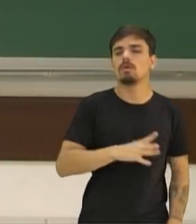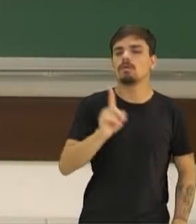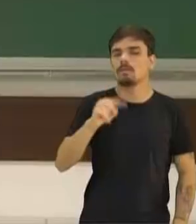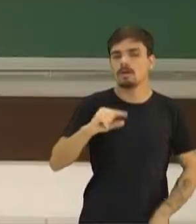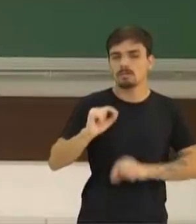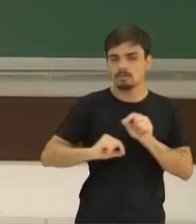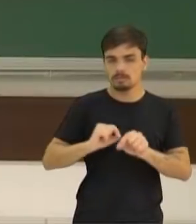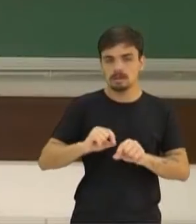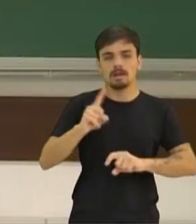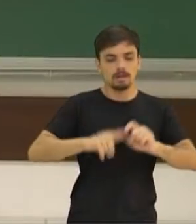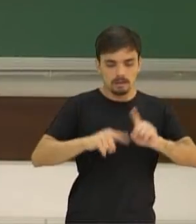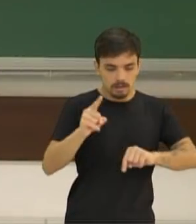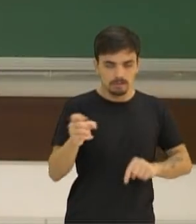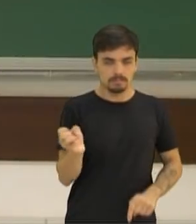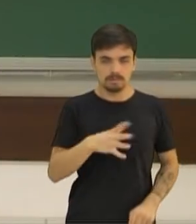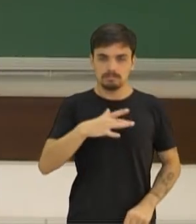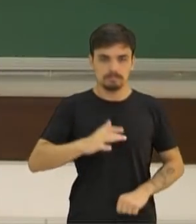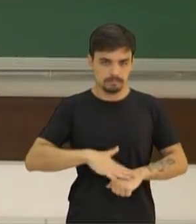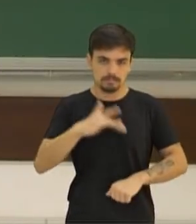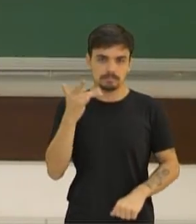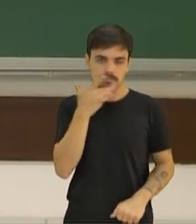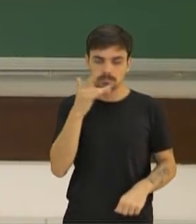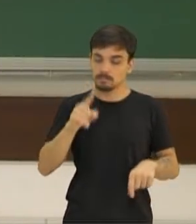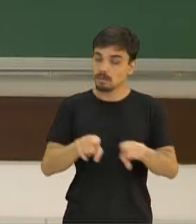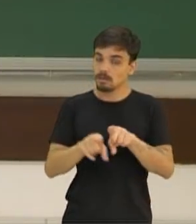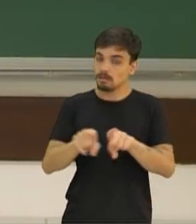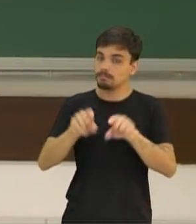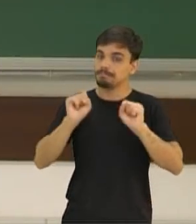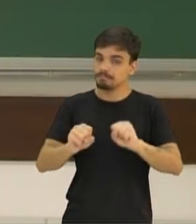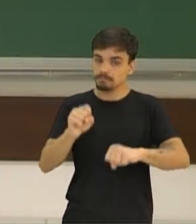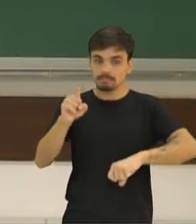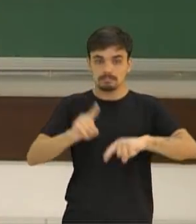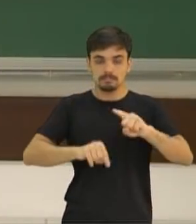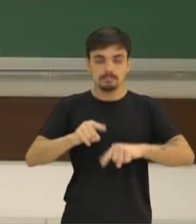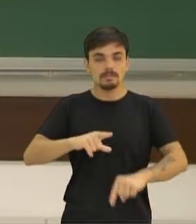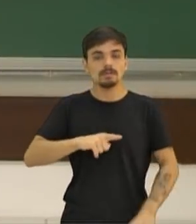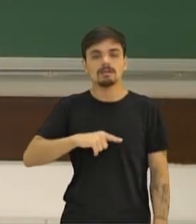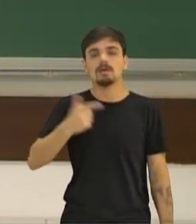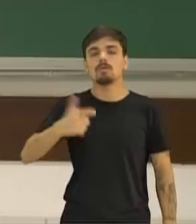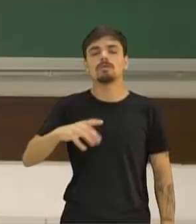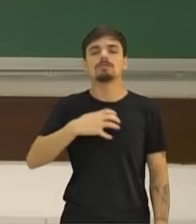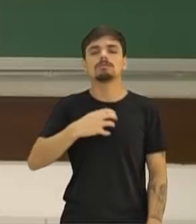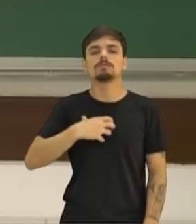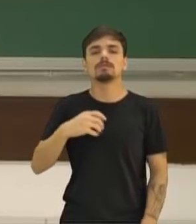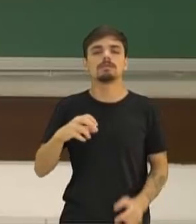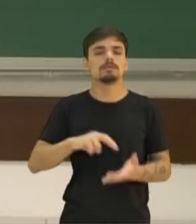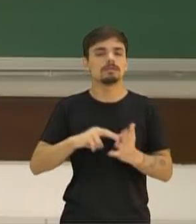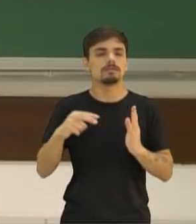a linha mais gostosa ali. Mas ainda pode existir uma outra possibilidade de sentido. Olha o que eu trouxe para